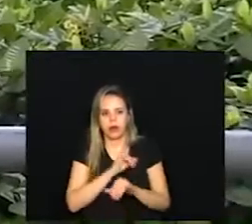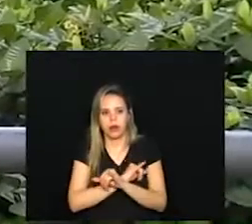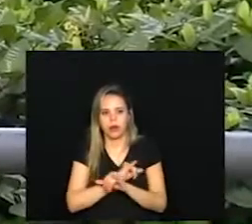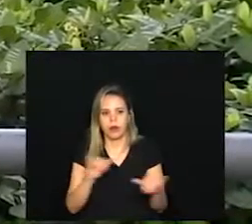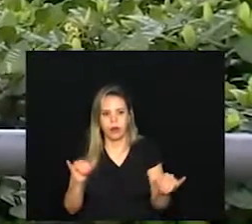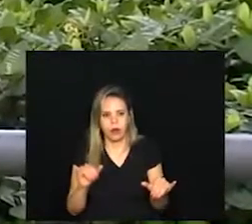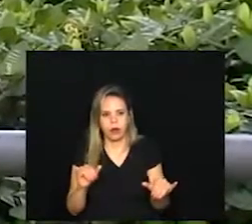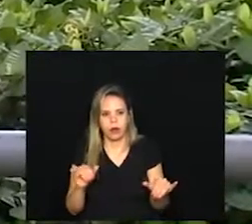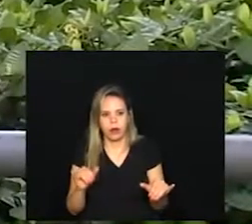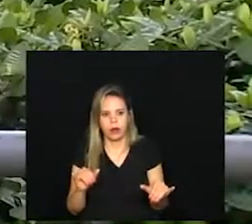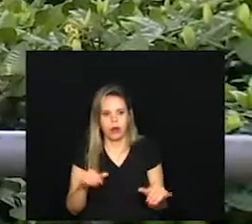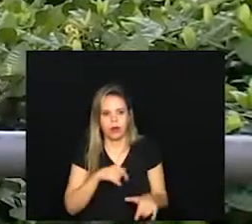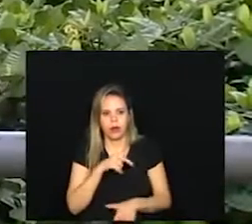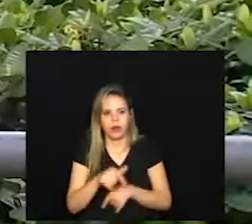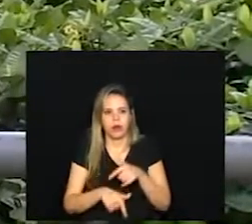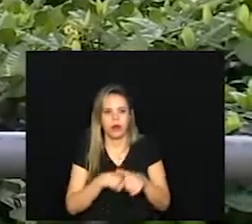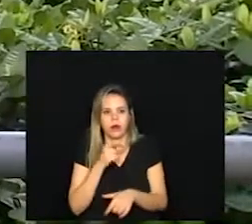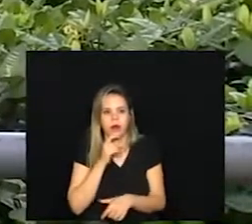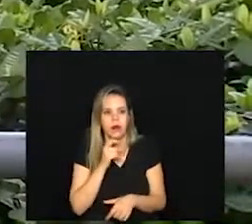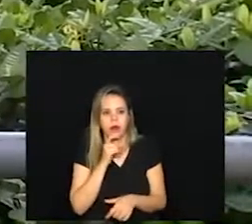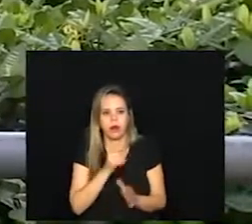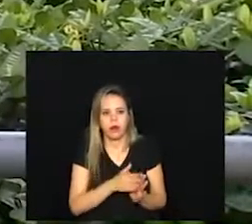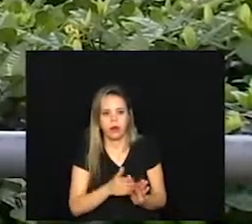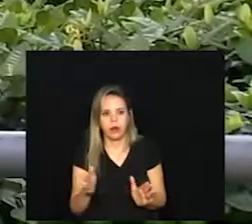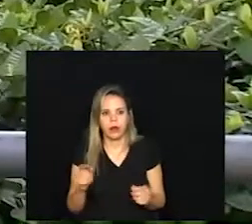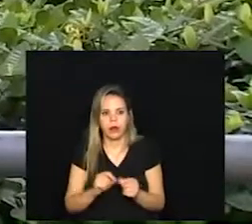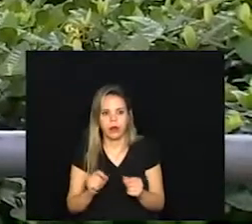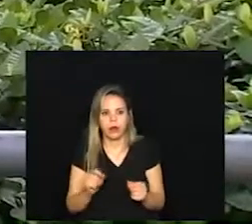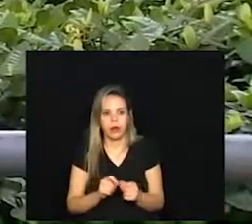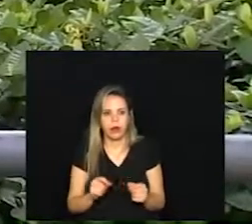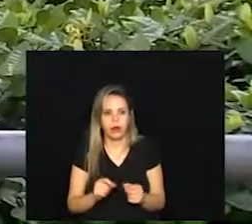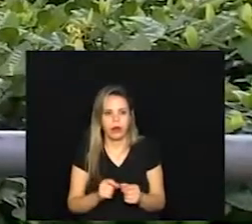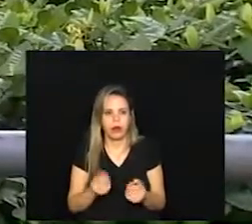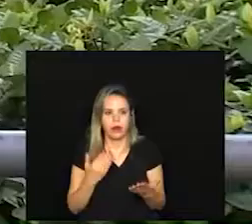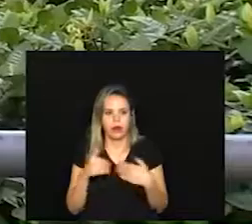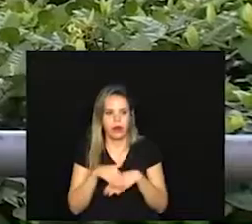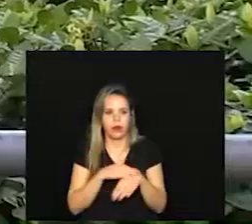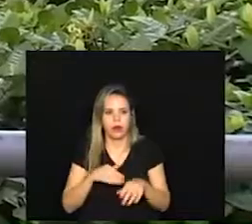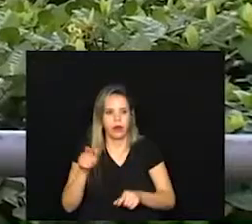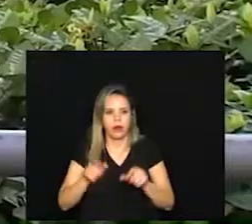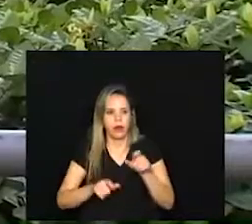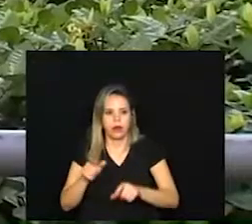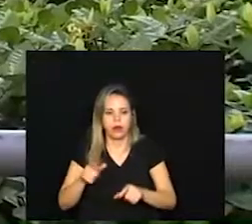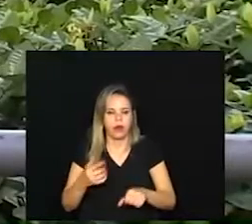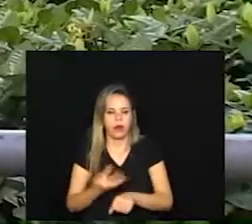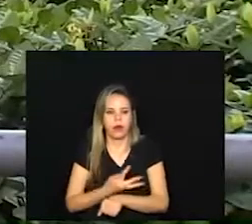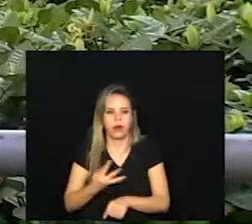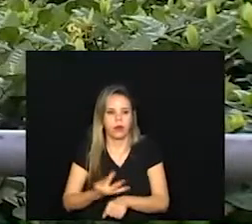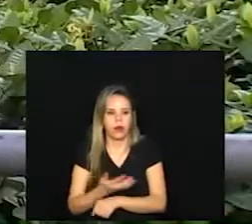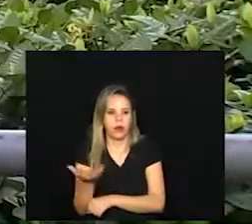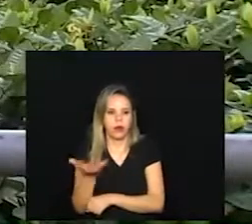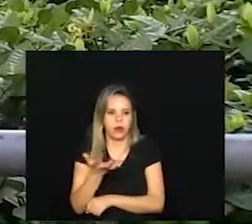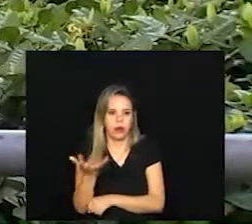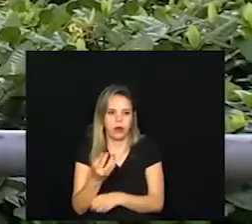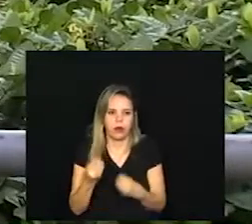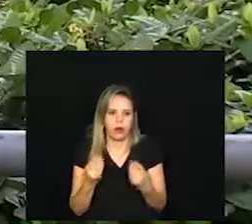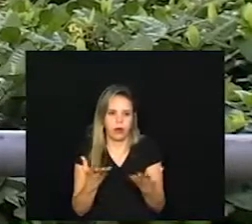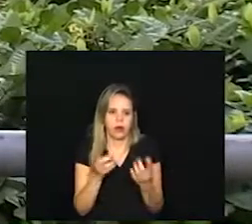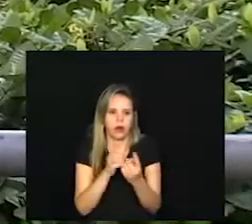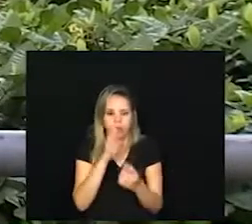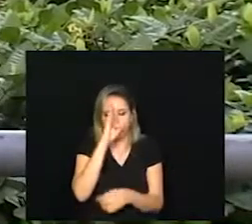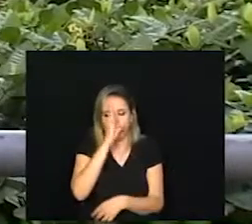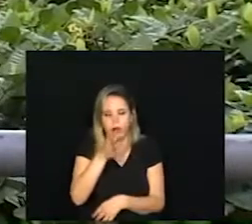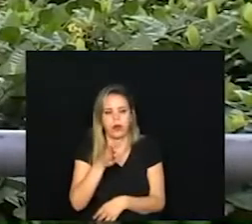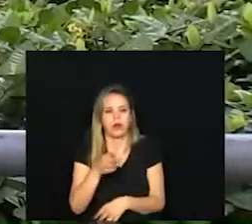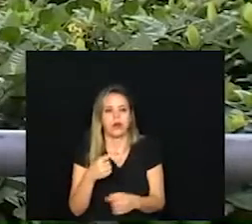campanha da Operação Inverno. Nós faremos a abordagem de pessoas em situação de rua, ofertando serviços,